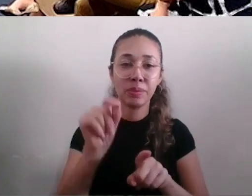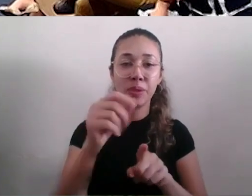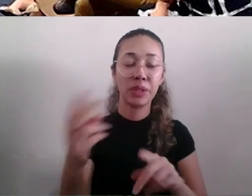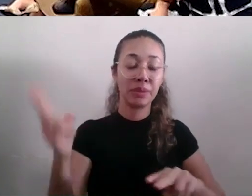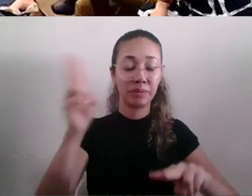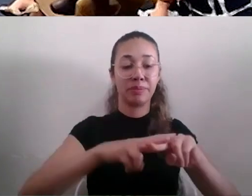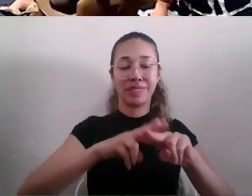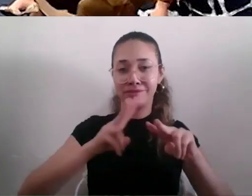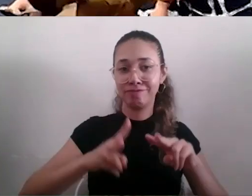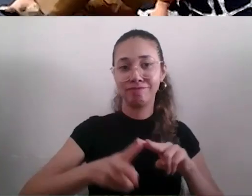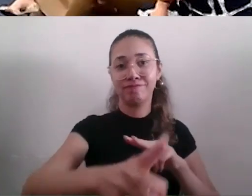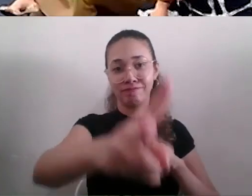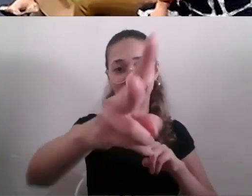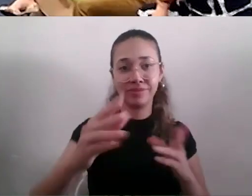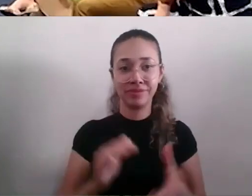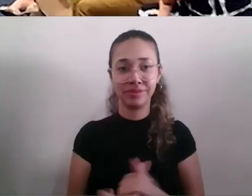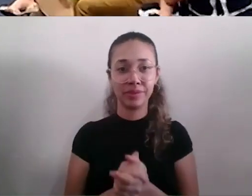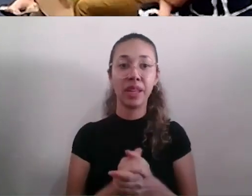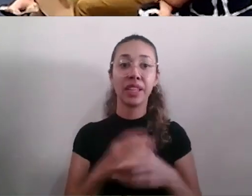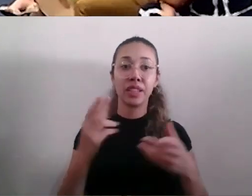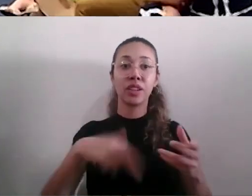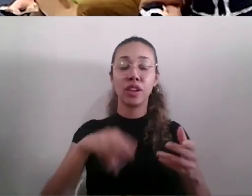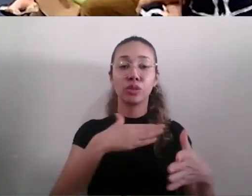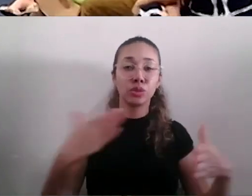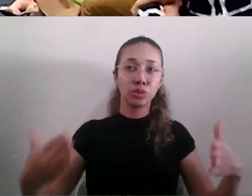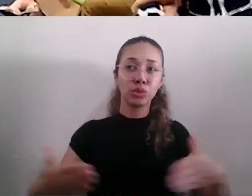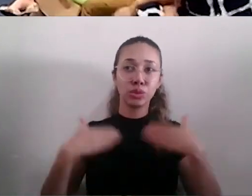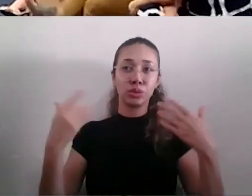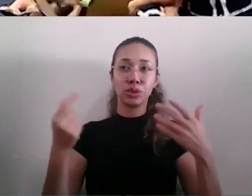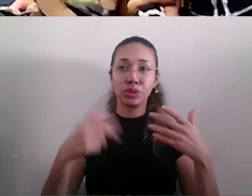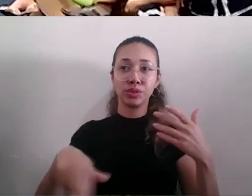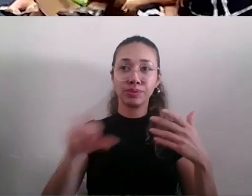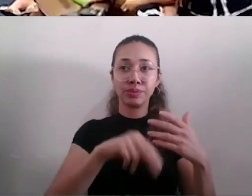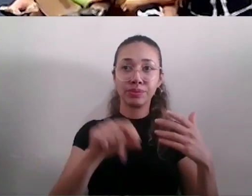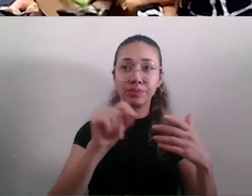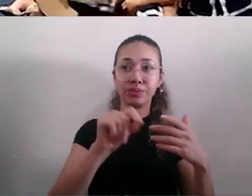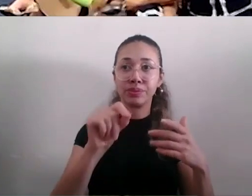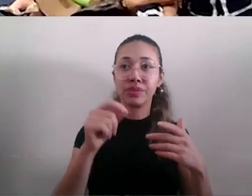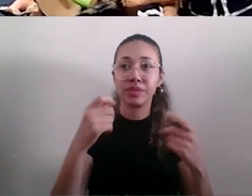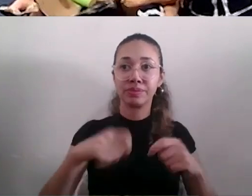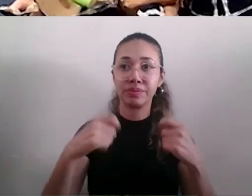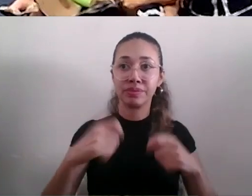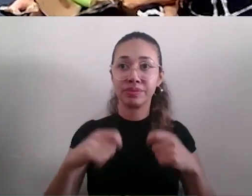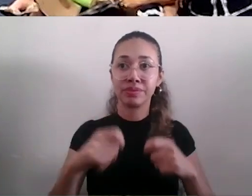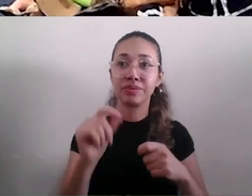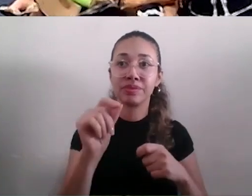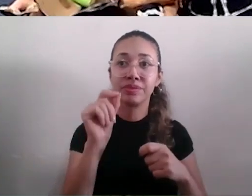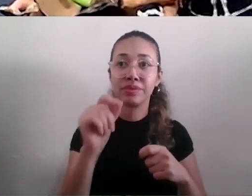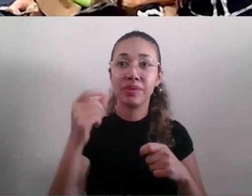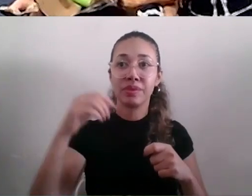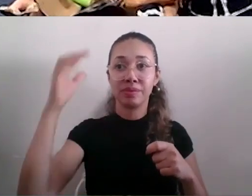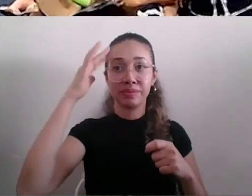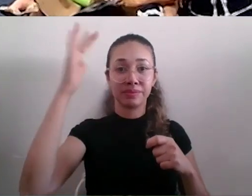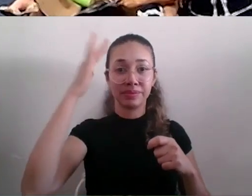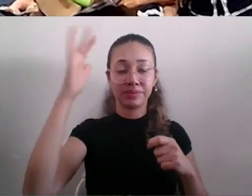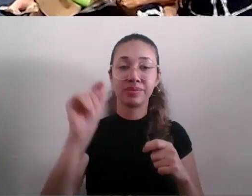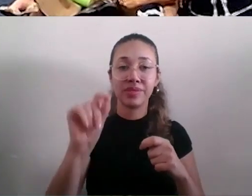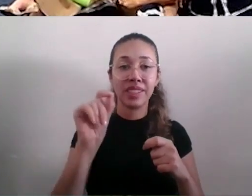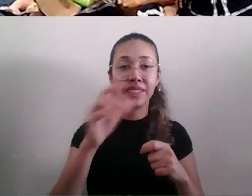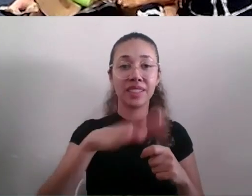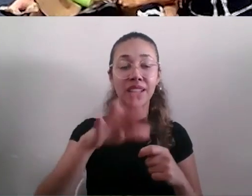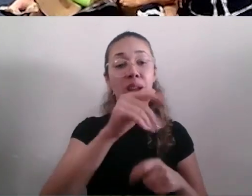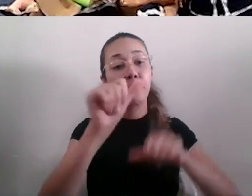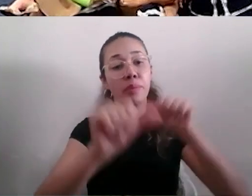bom, vamos explorar isso um pouco mais, vamos tentar fazer um episódio. A gente foi falar com o pessoal do Laut, que a gente conhecia, porque a gente